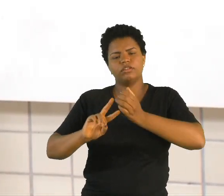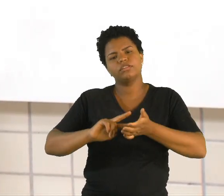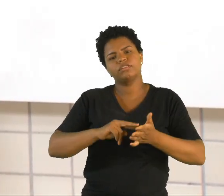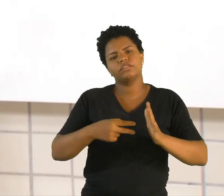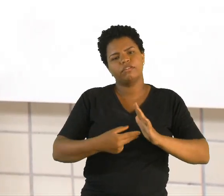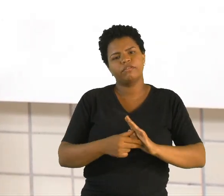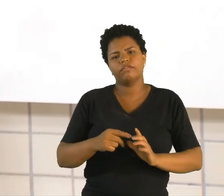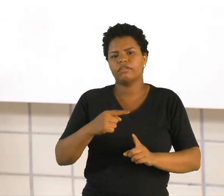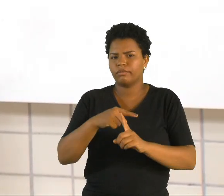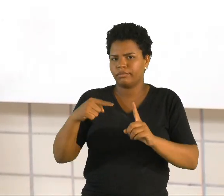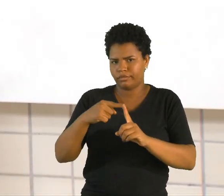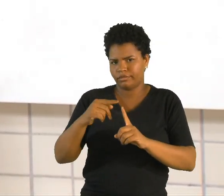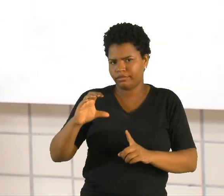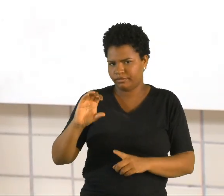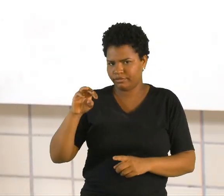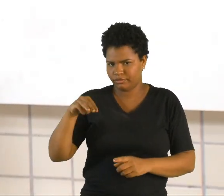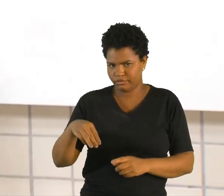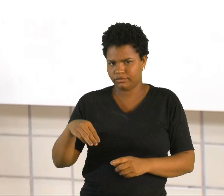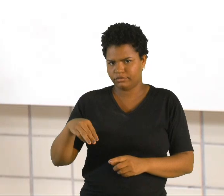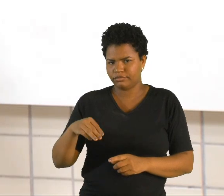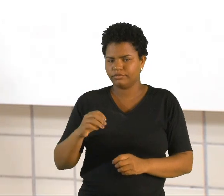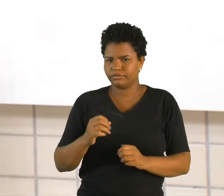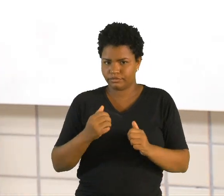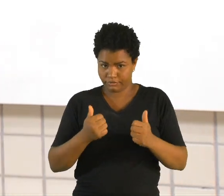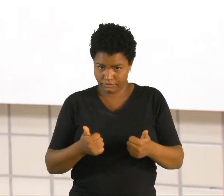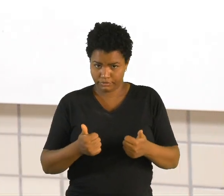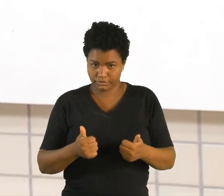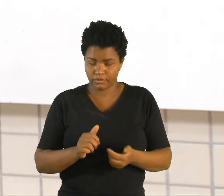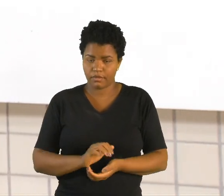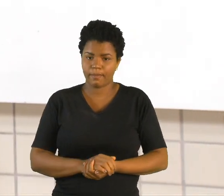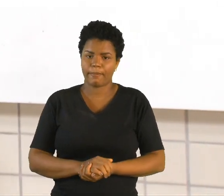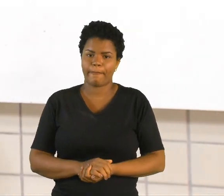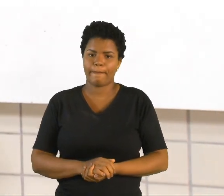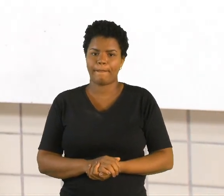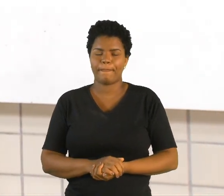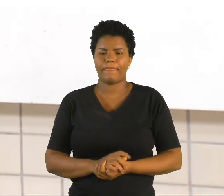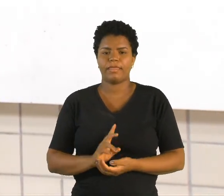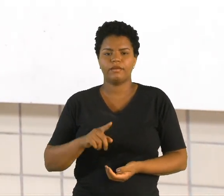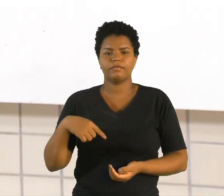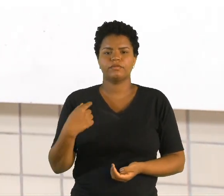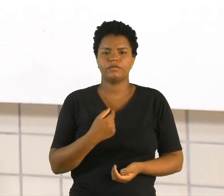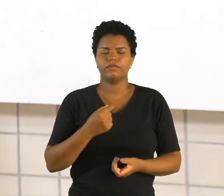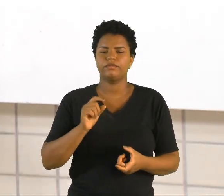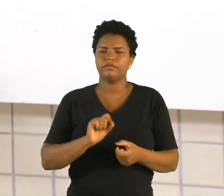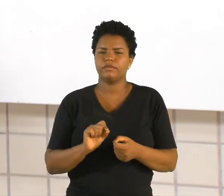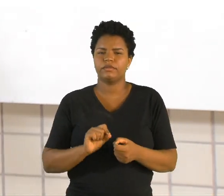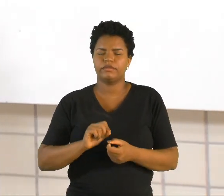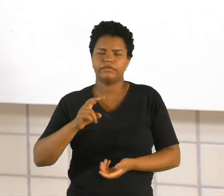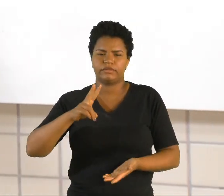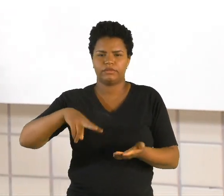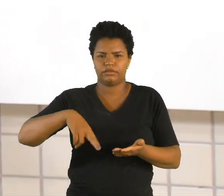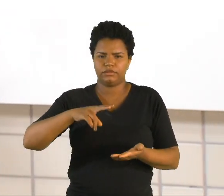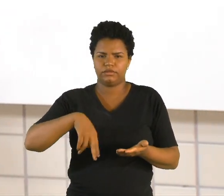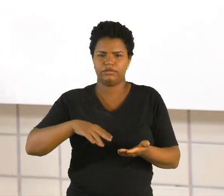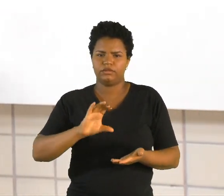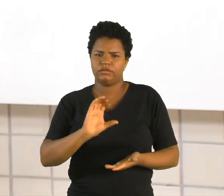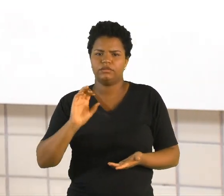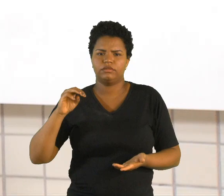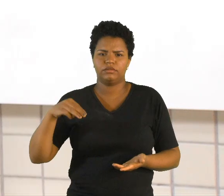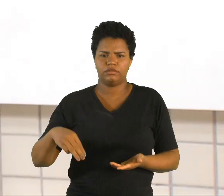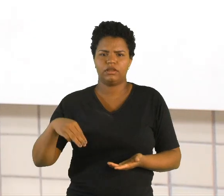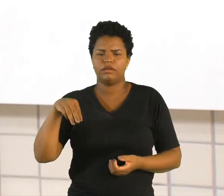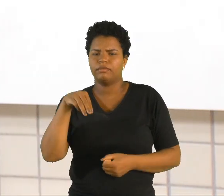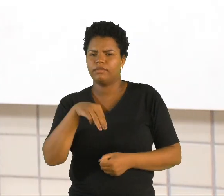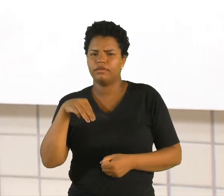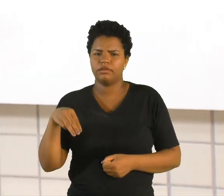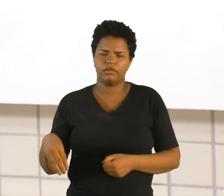do centímetro. Tá bem, pessoal? Então, quando a gente for fazer essa leitura de centímetro, inteiro, milímetro,